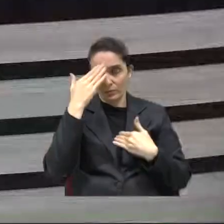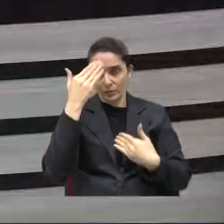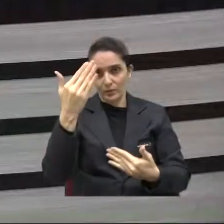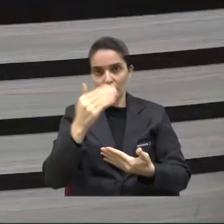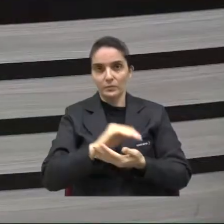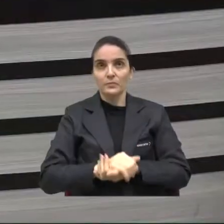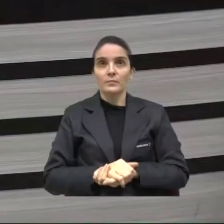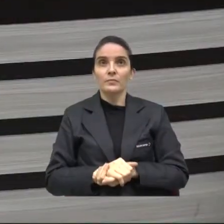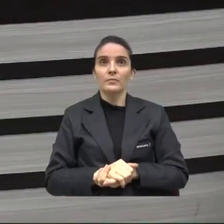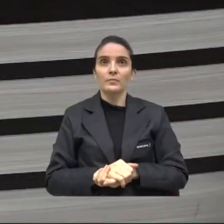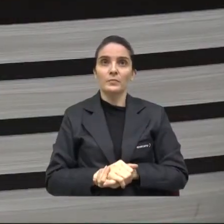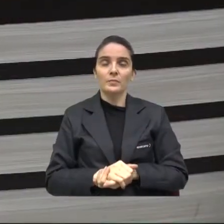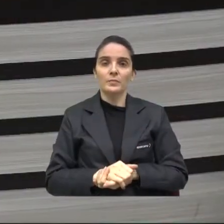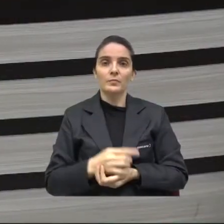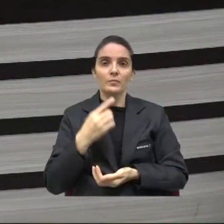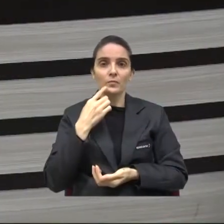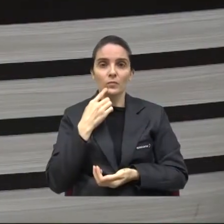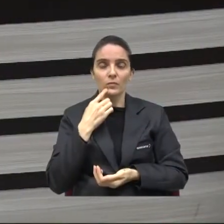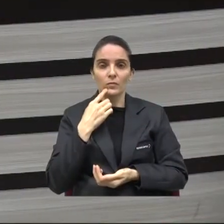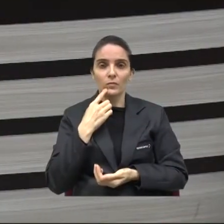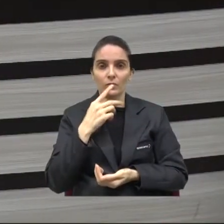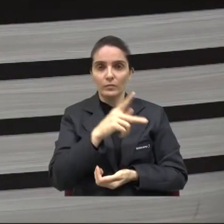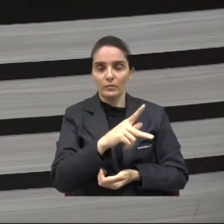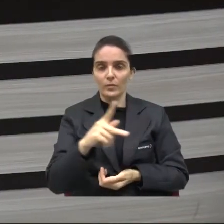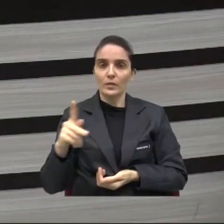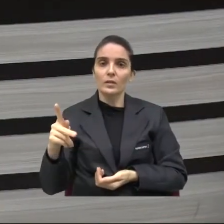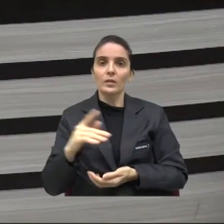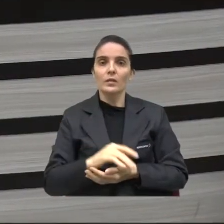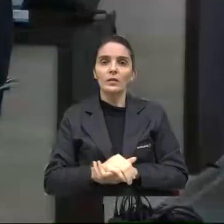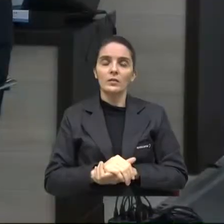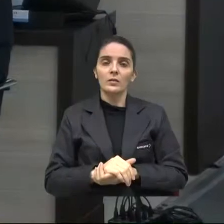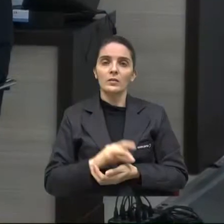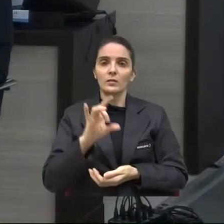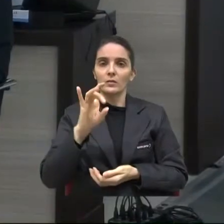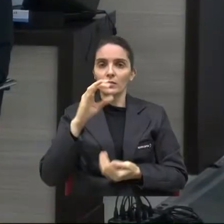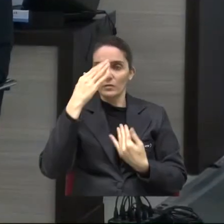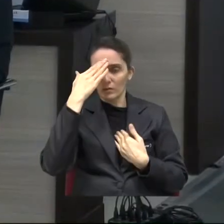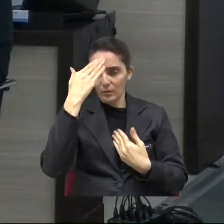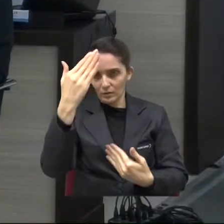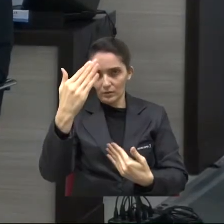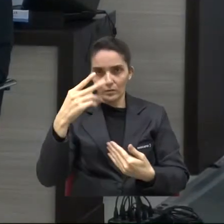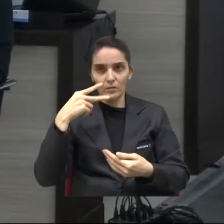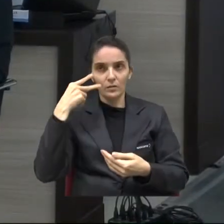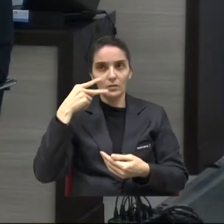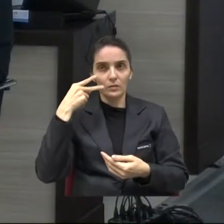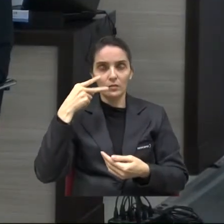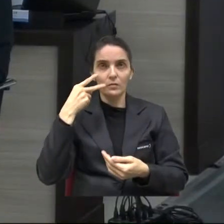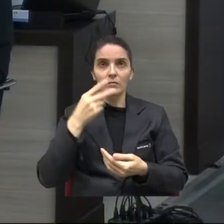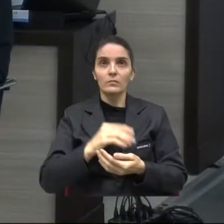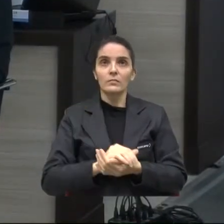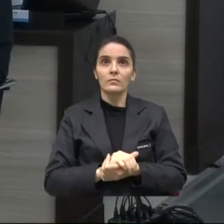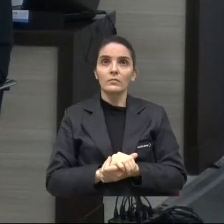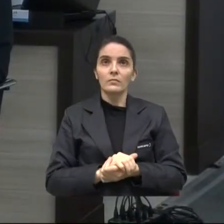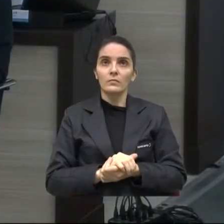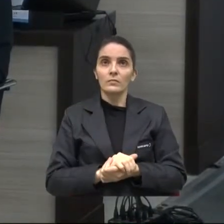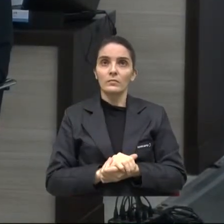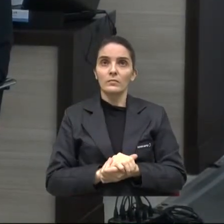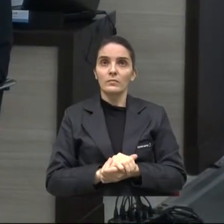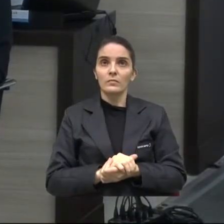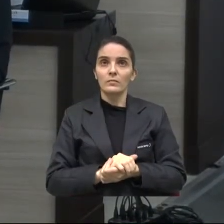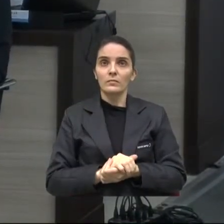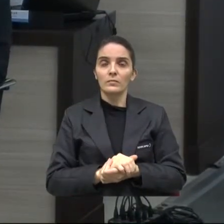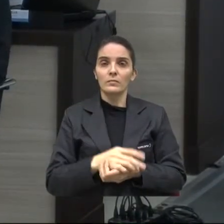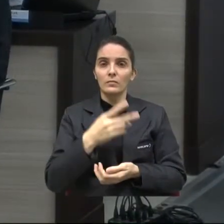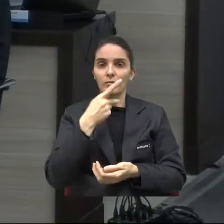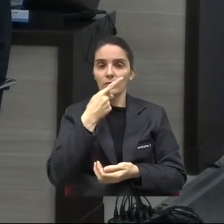Cleiton. Senhor presidente, só agradecer aos vereadores e dizer que